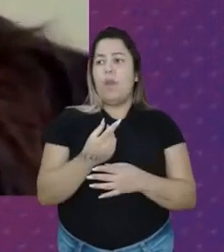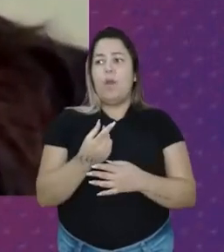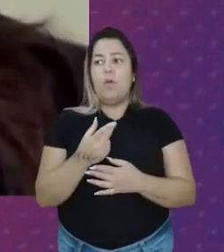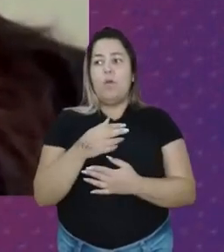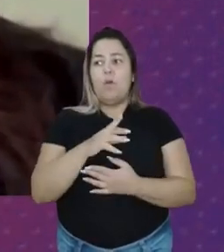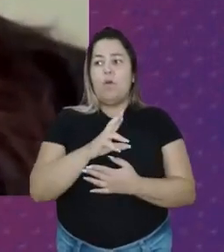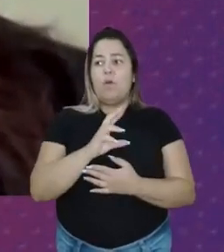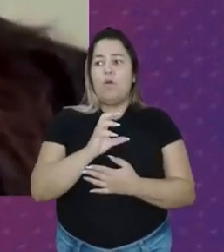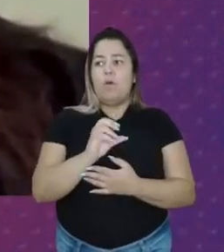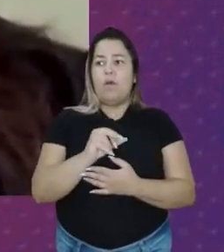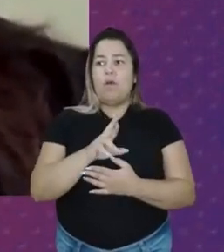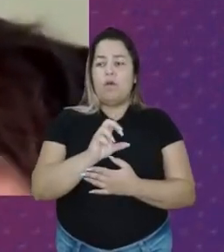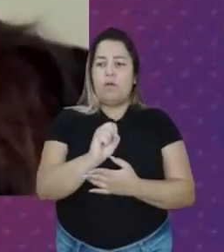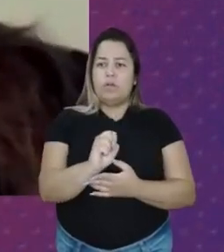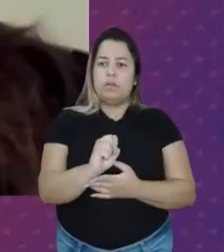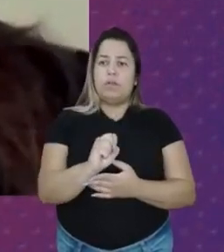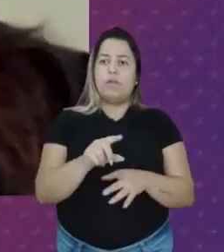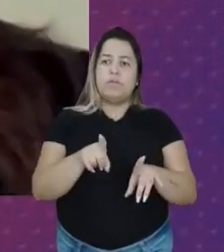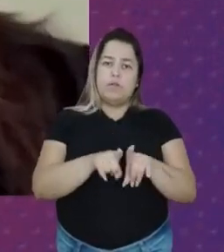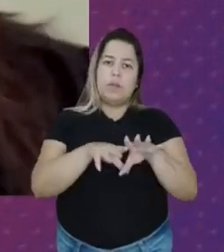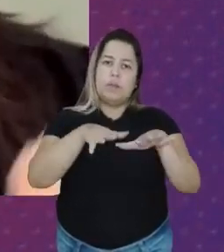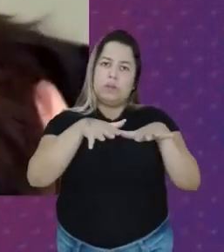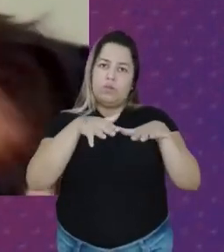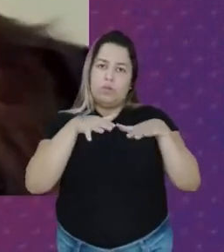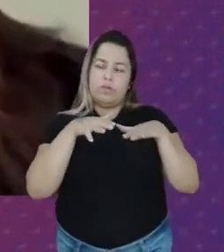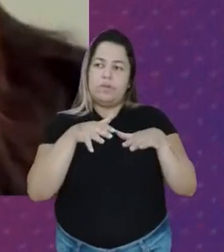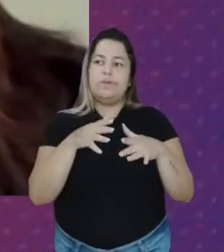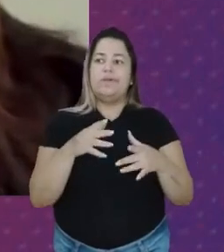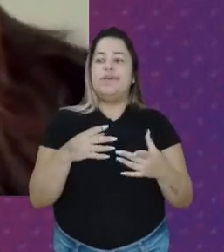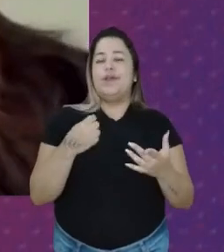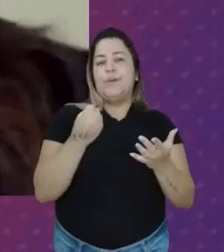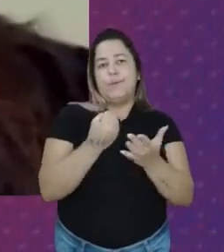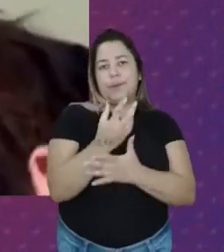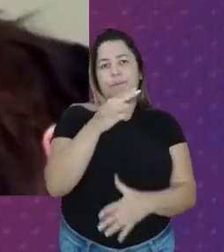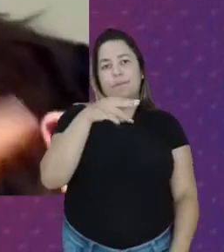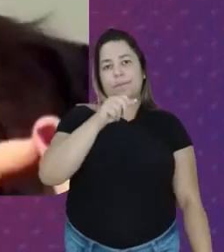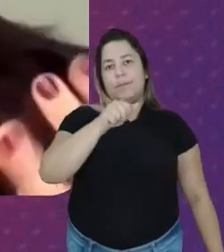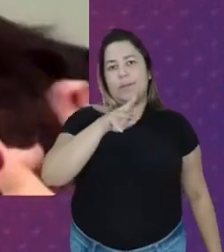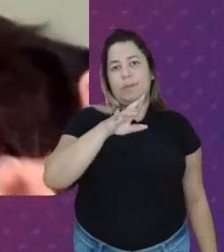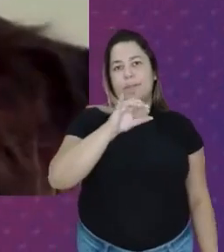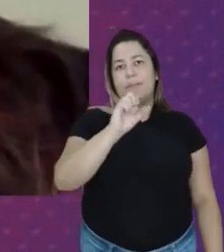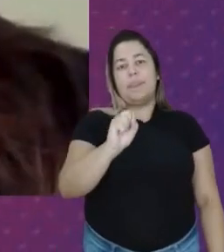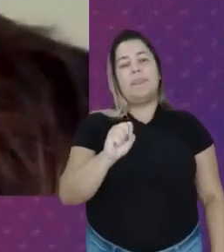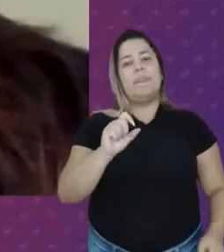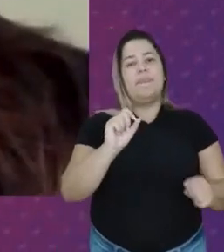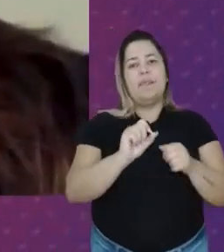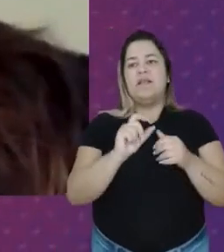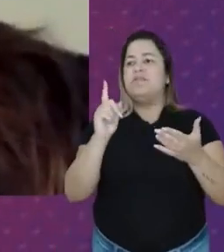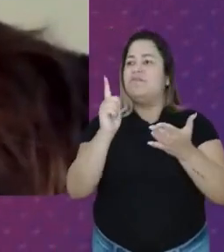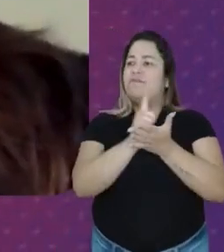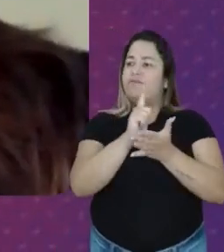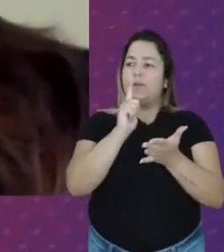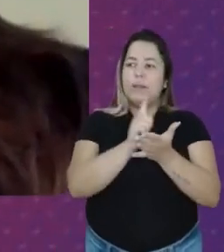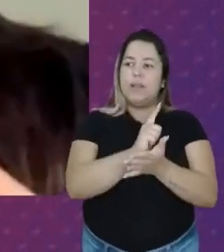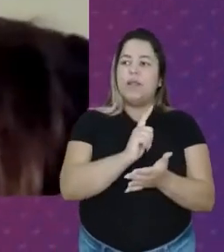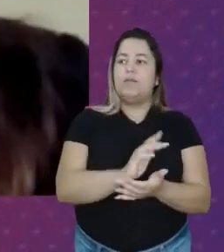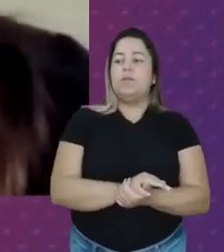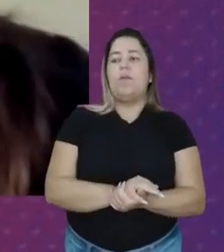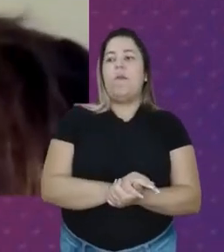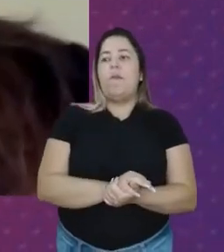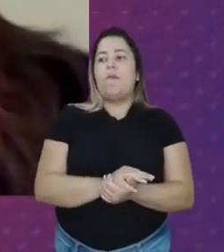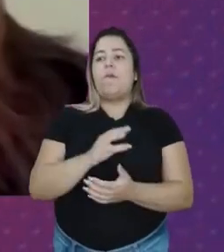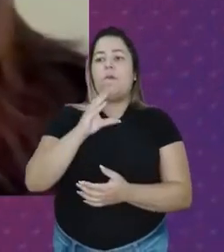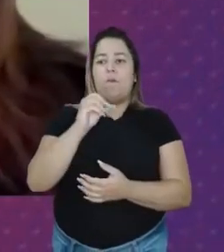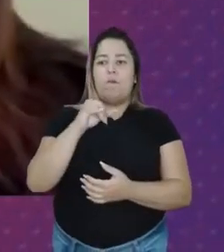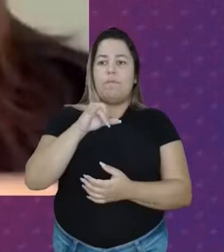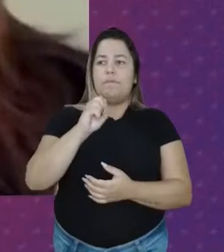vai movimentar para a sua campanha, para comprar material, para comprar, fazer folheto, para fazer um